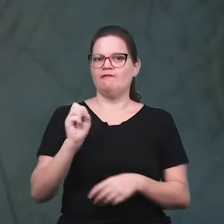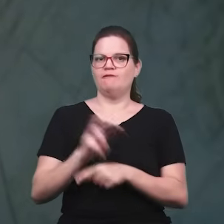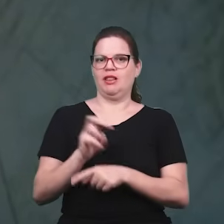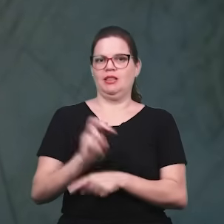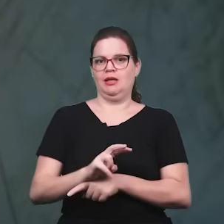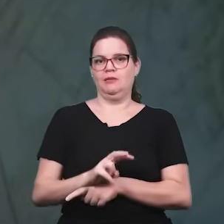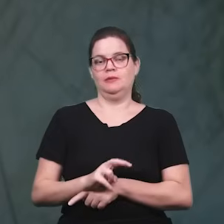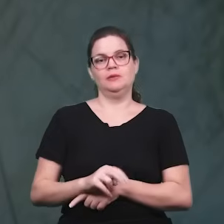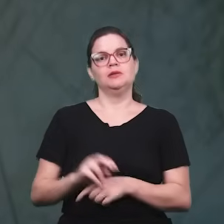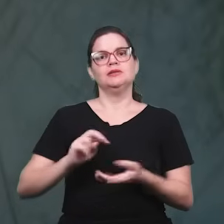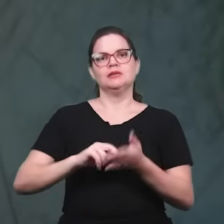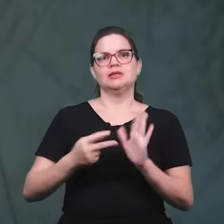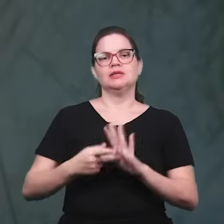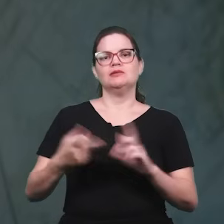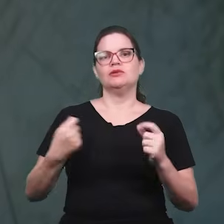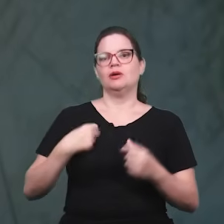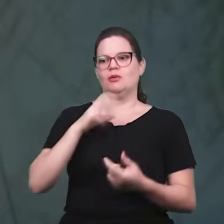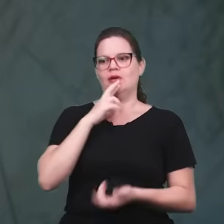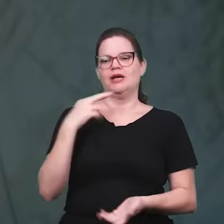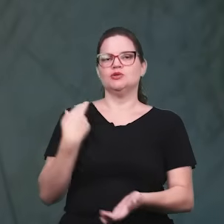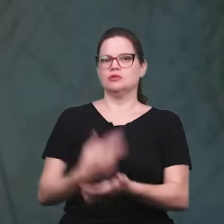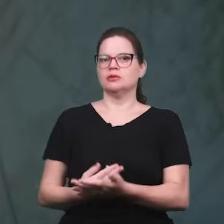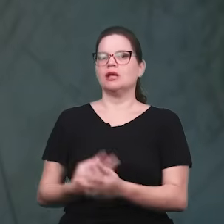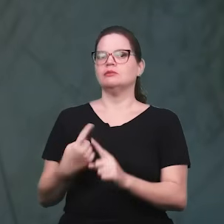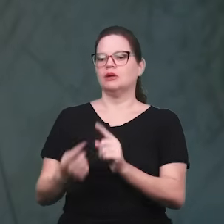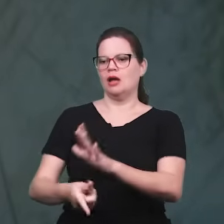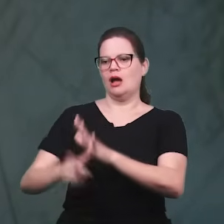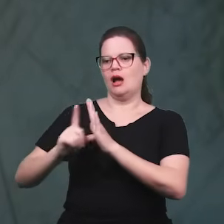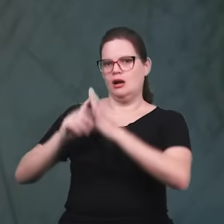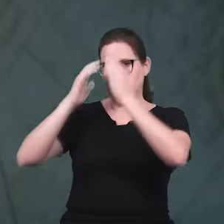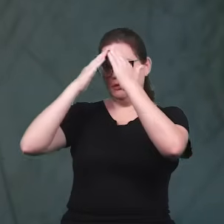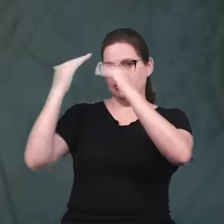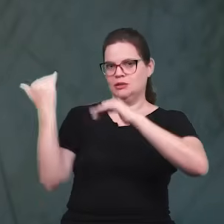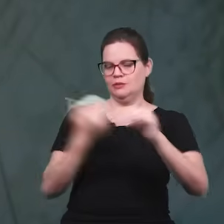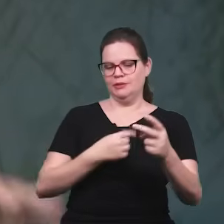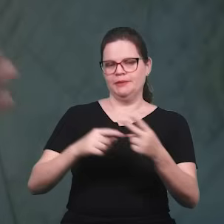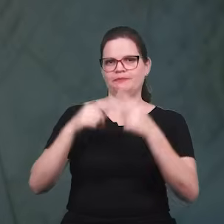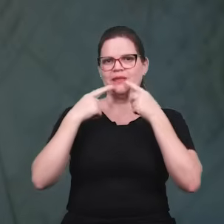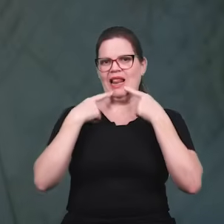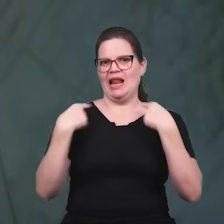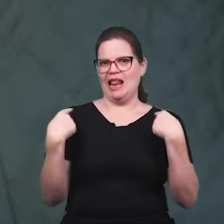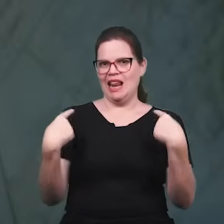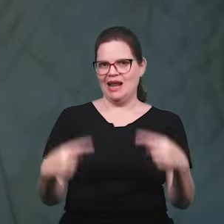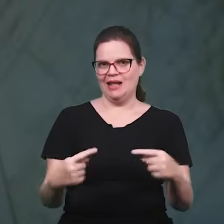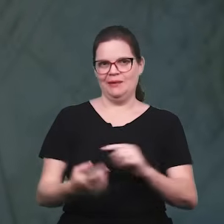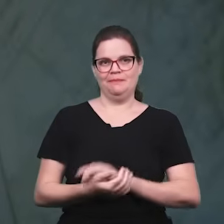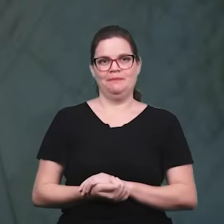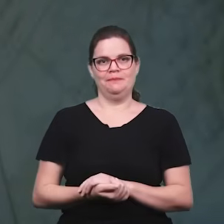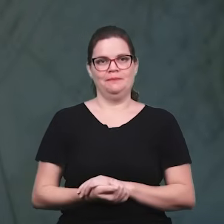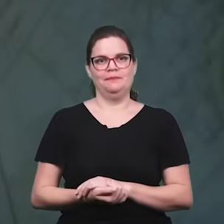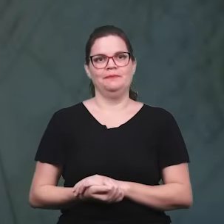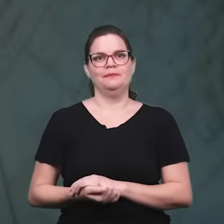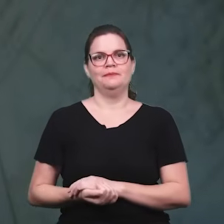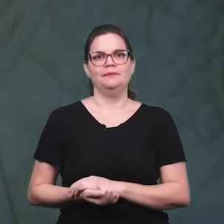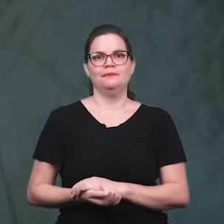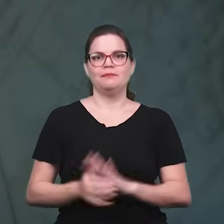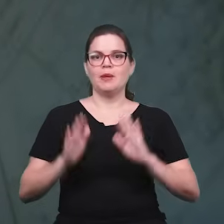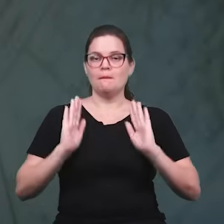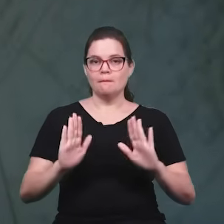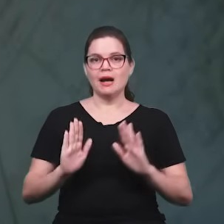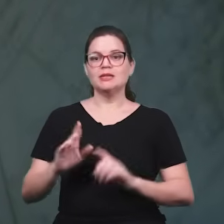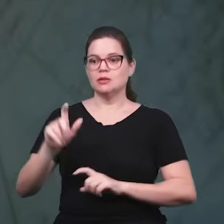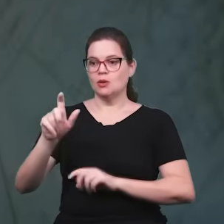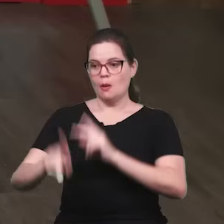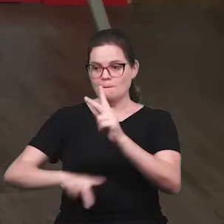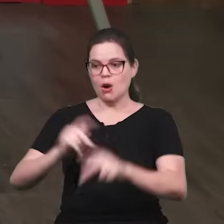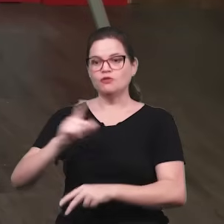daquela maldição da sua desobediência, da sua murmuração. Mas agora é importante... Mas o povo foi